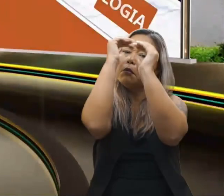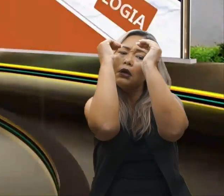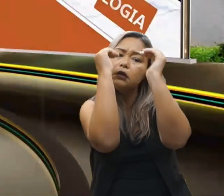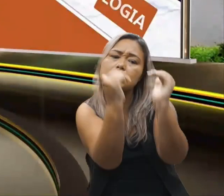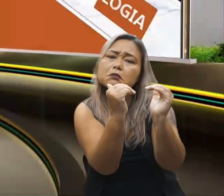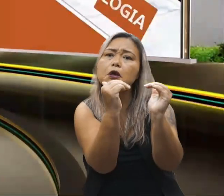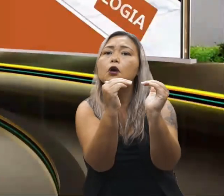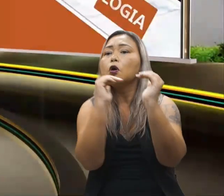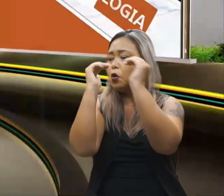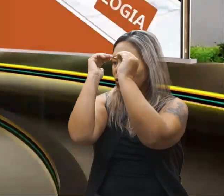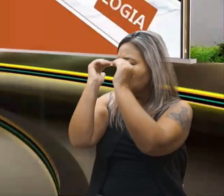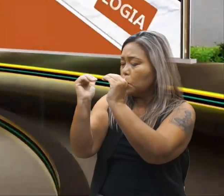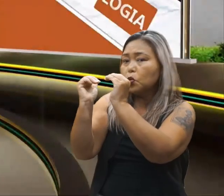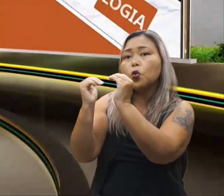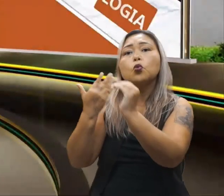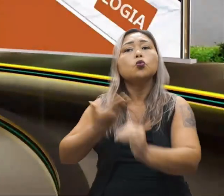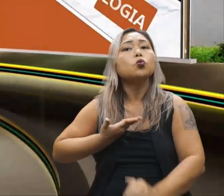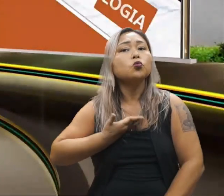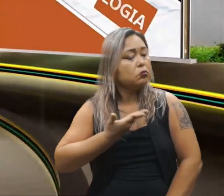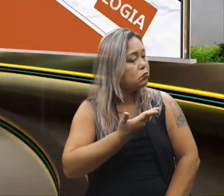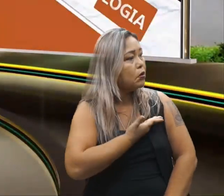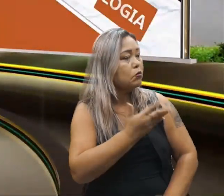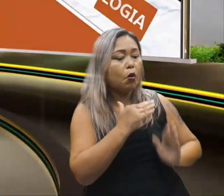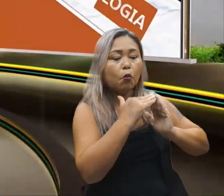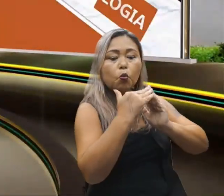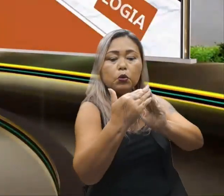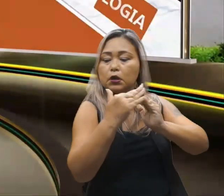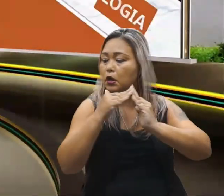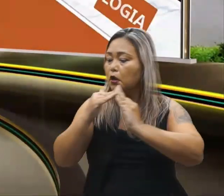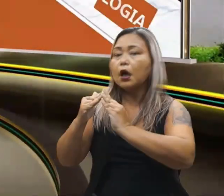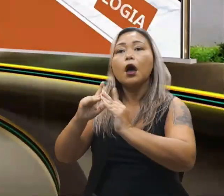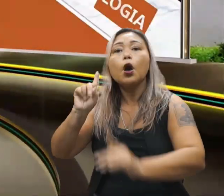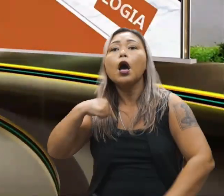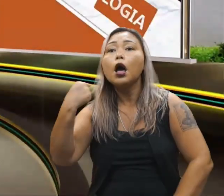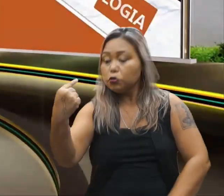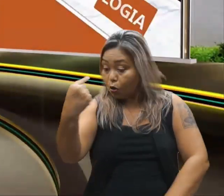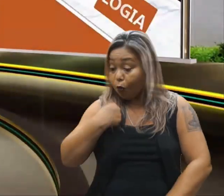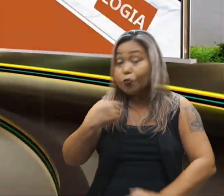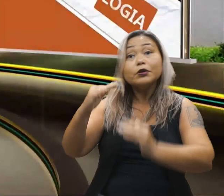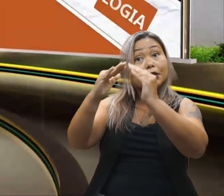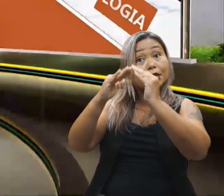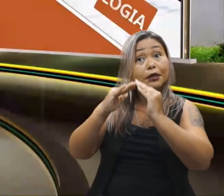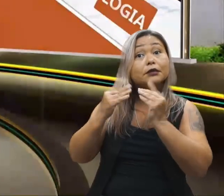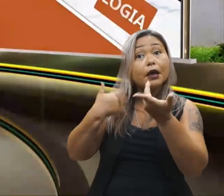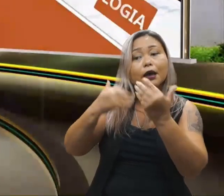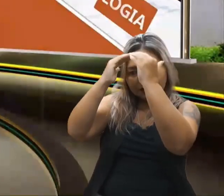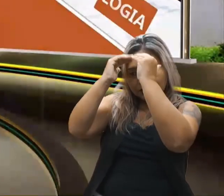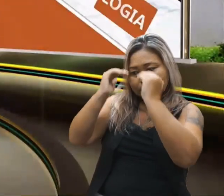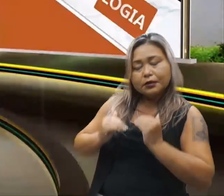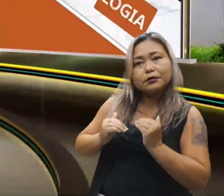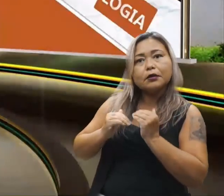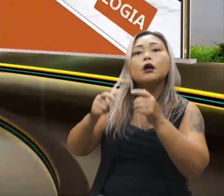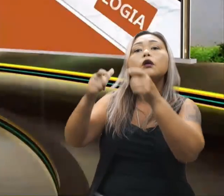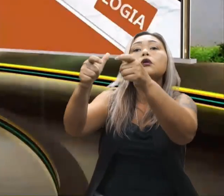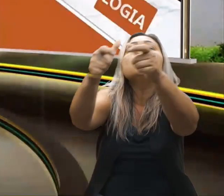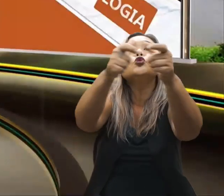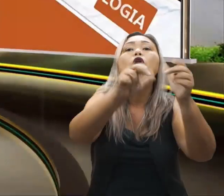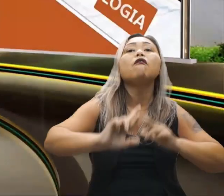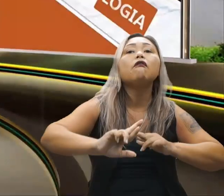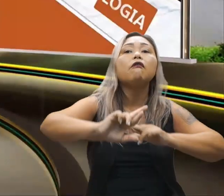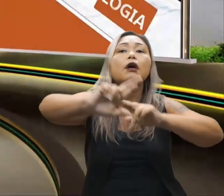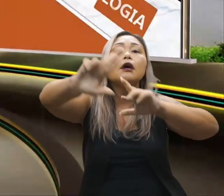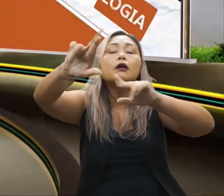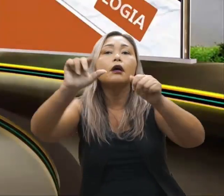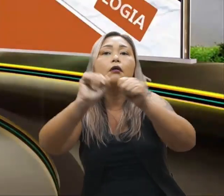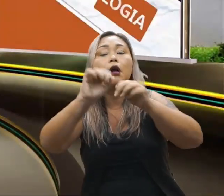os nossos companheiros, os nossos vizinhos, a nós mesmos que somos brasileiros, mas de regiões diferentes, porque somos